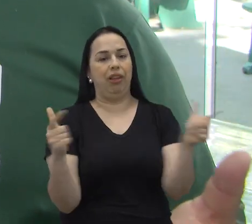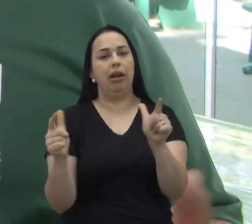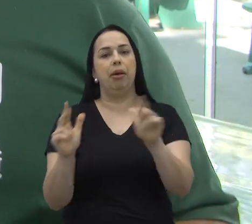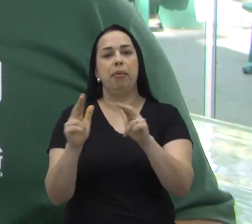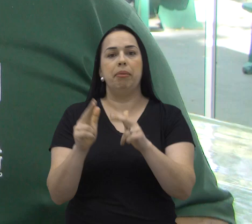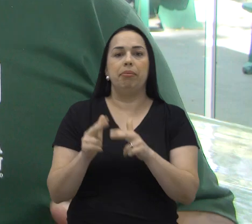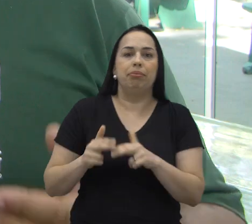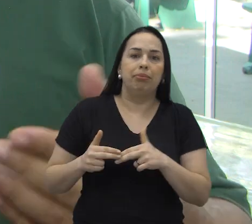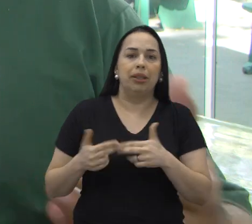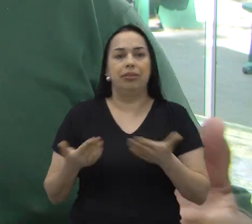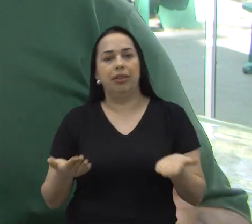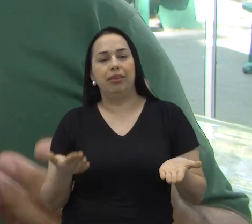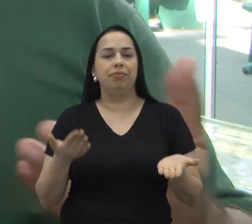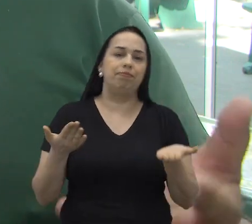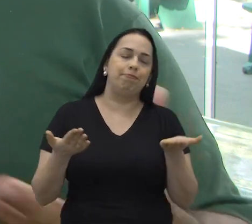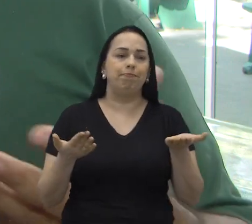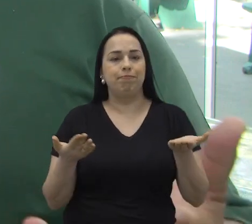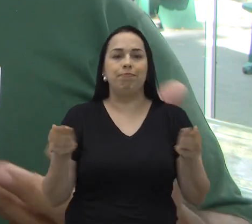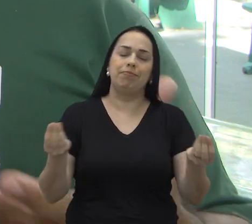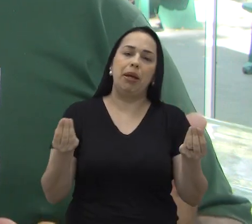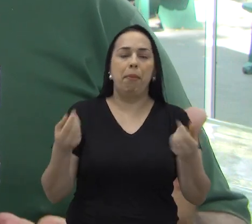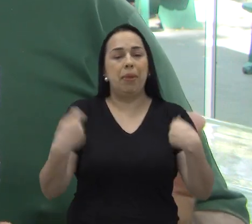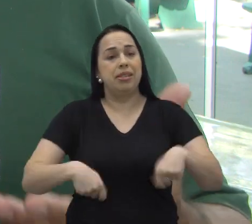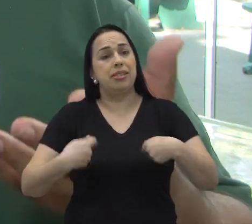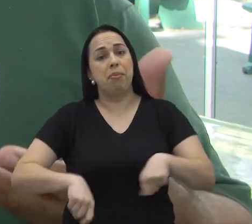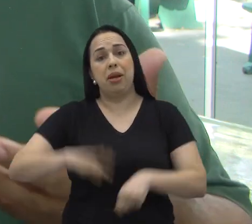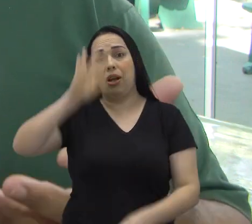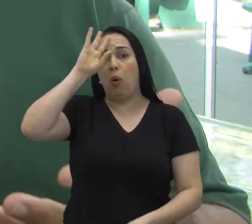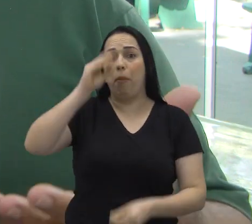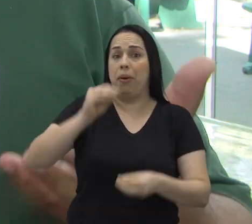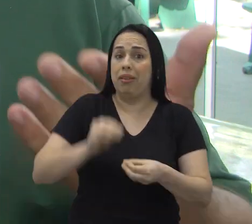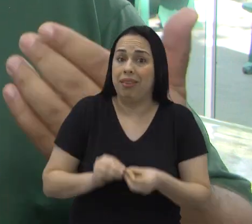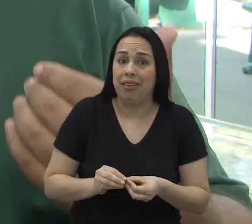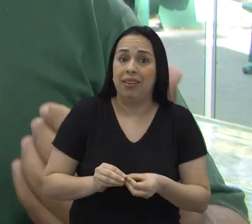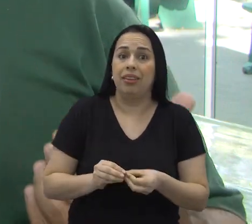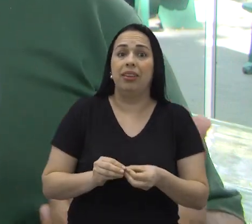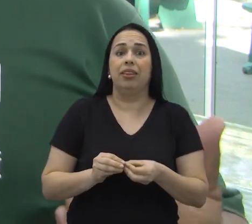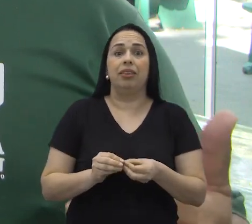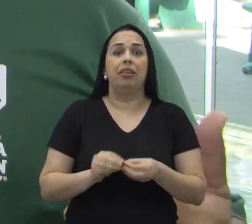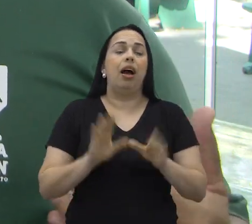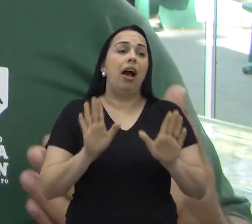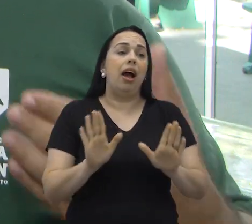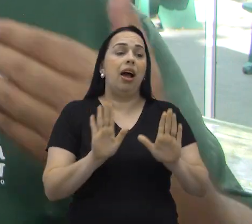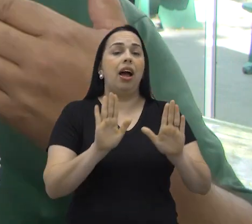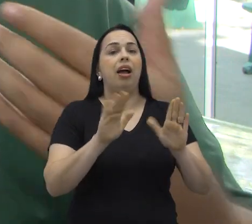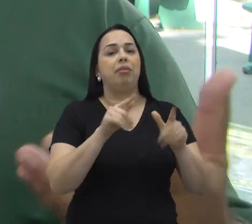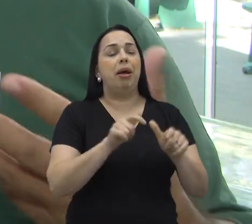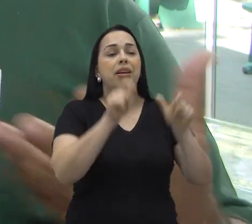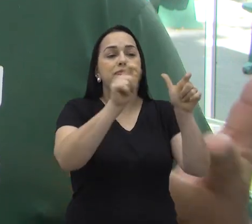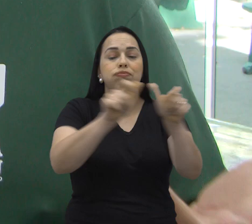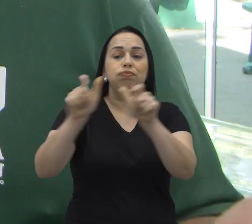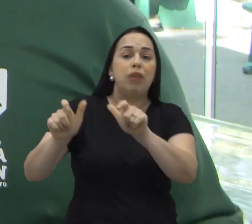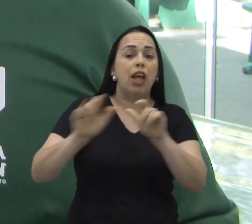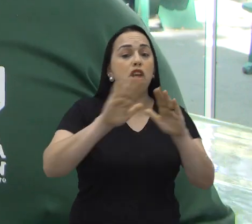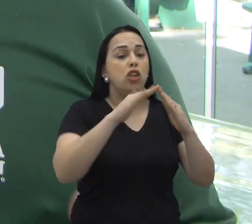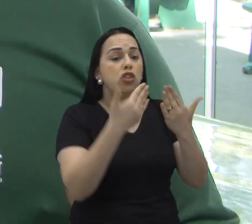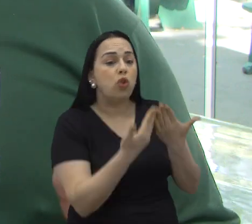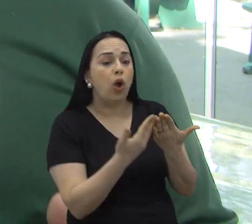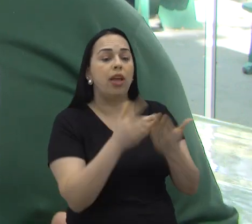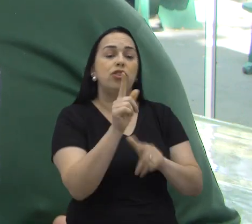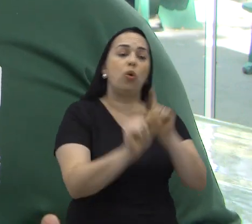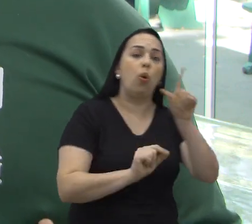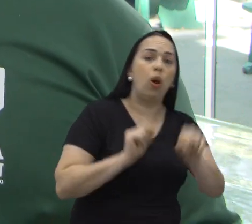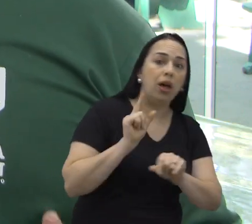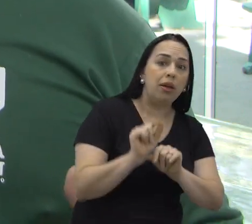controle. Então, há de se entender, há de se dar autonomia, né, para os ambientes.